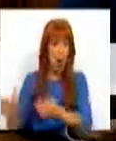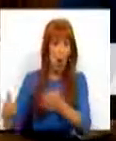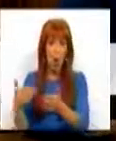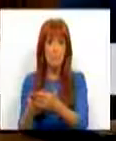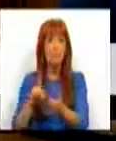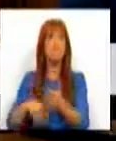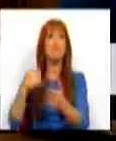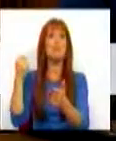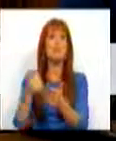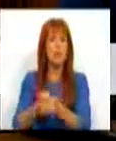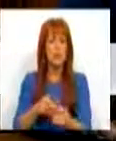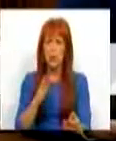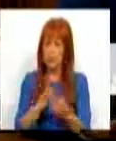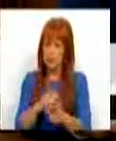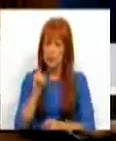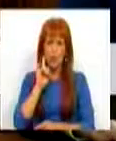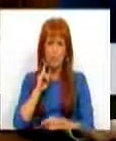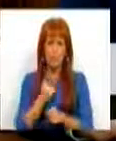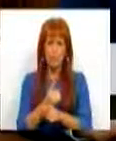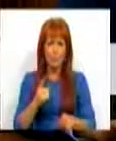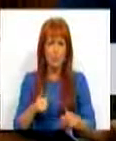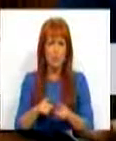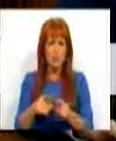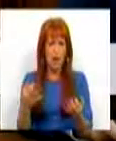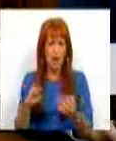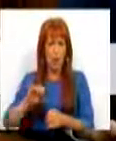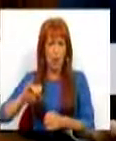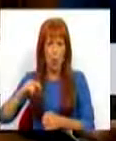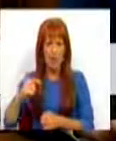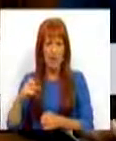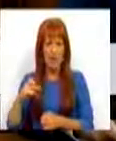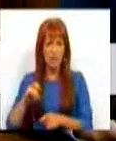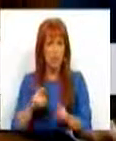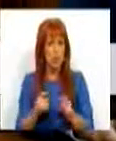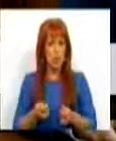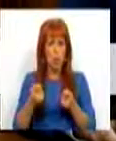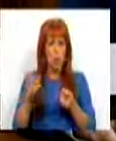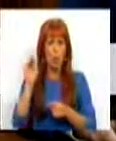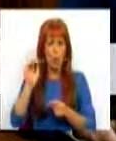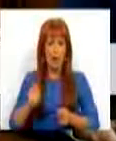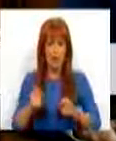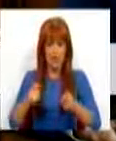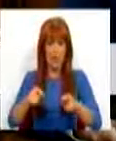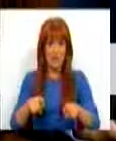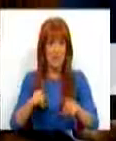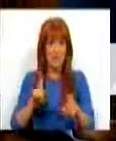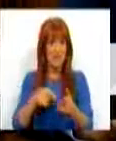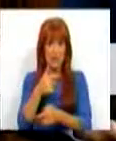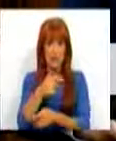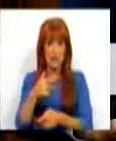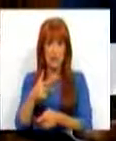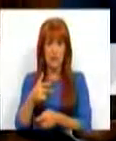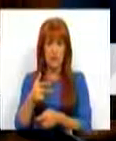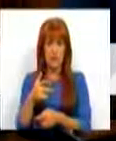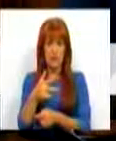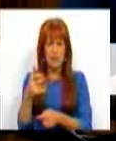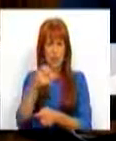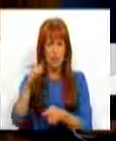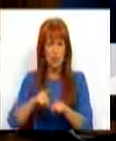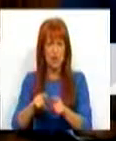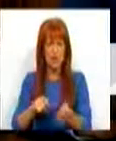estamos numa fase em que iremos em breve receber ofertas não vinculativas para depois tentar selecionar numa segunda